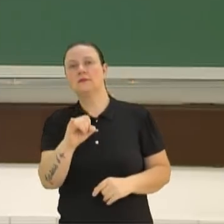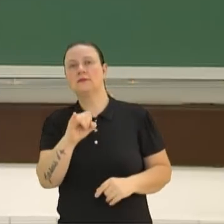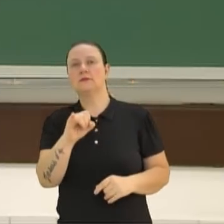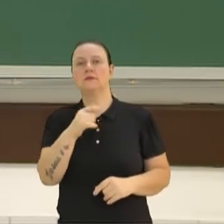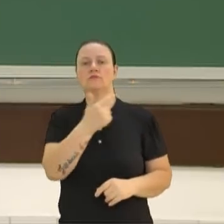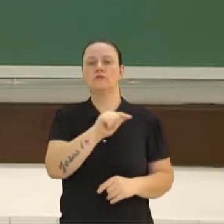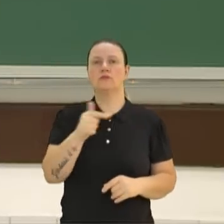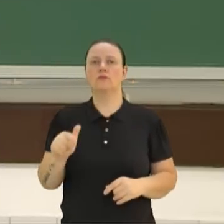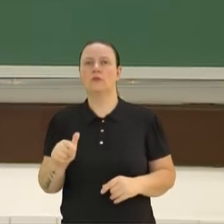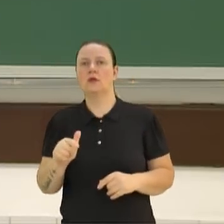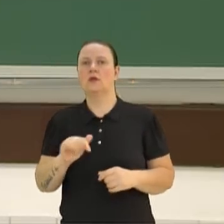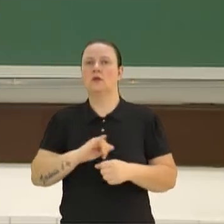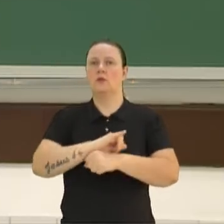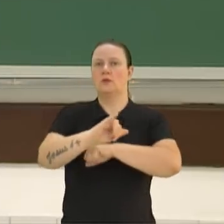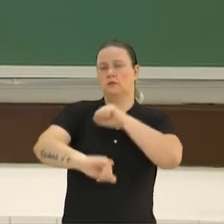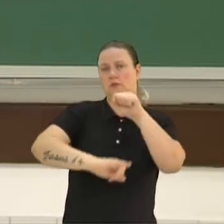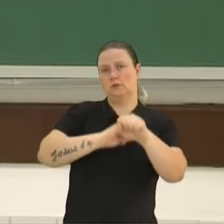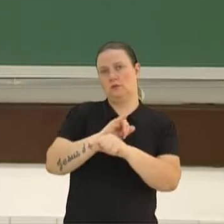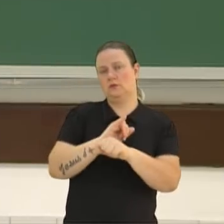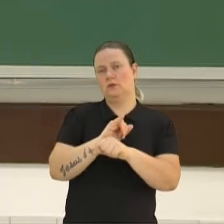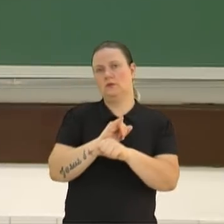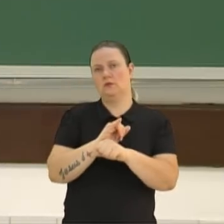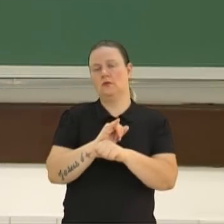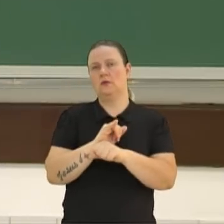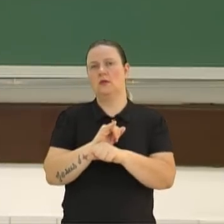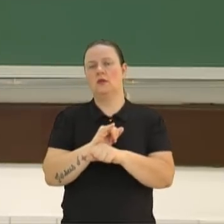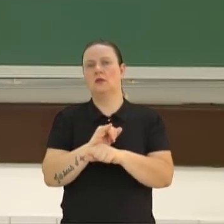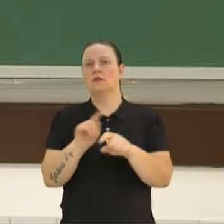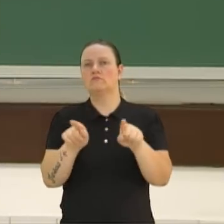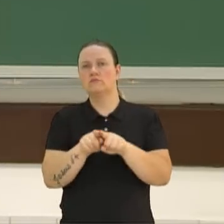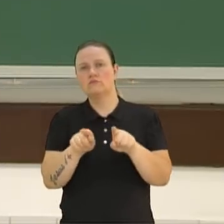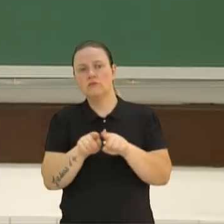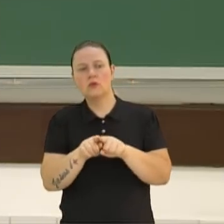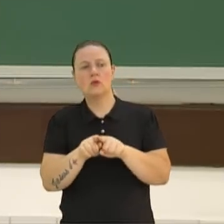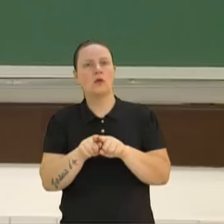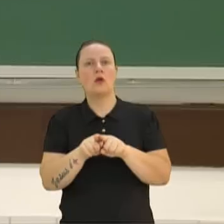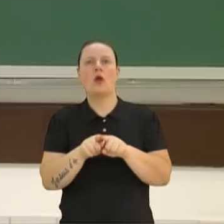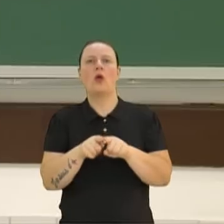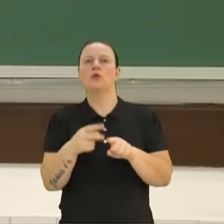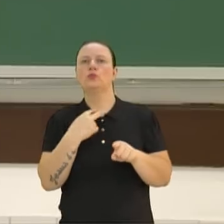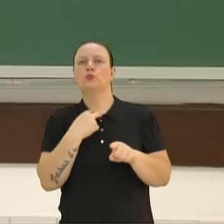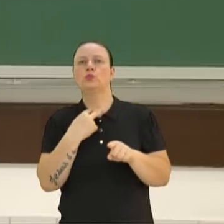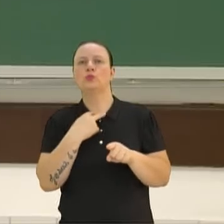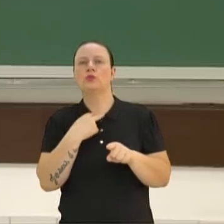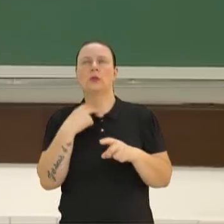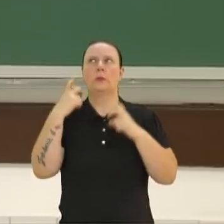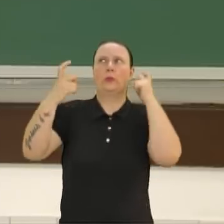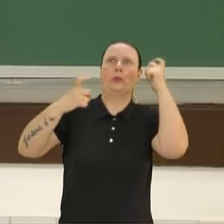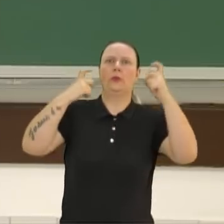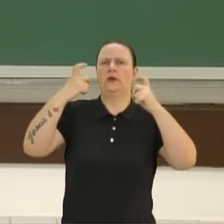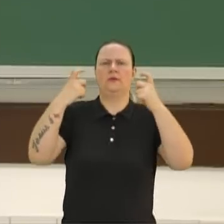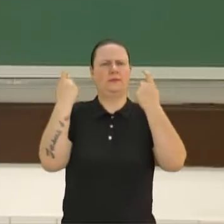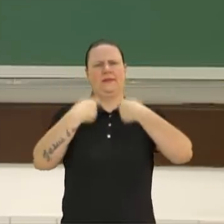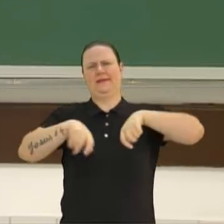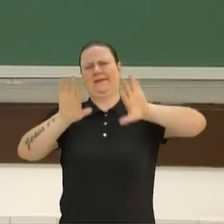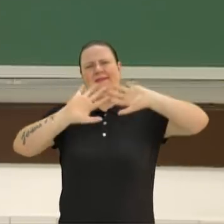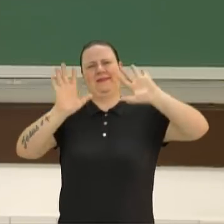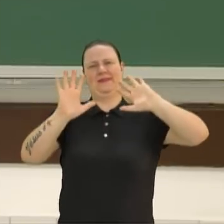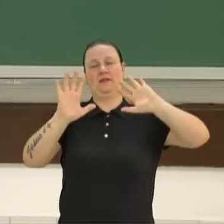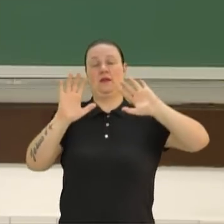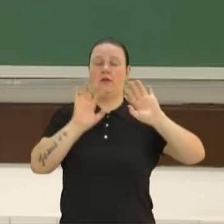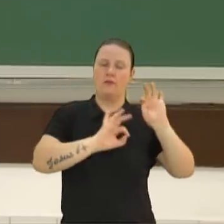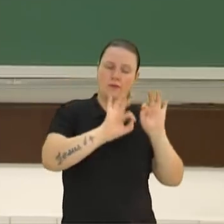as tecnologias, vocês também não precisarão ficar de fora. Também foi preparado atividades